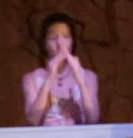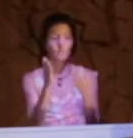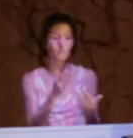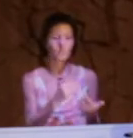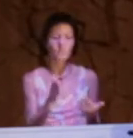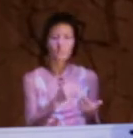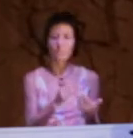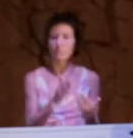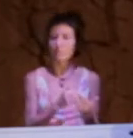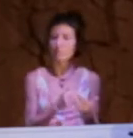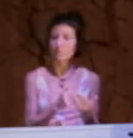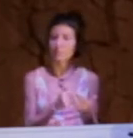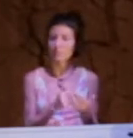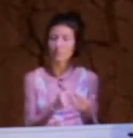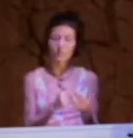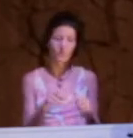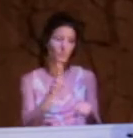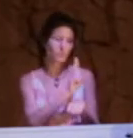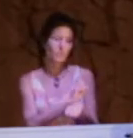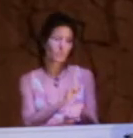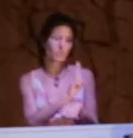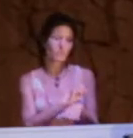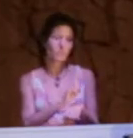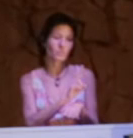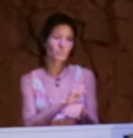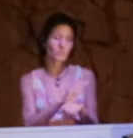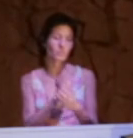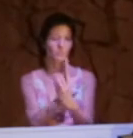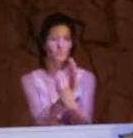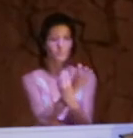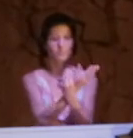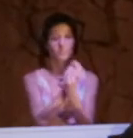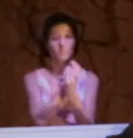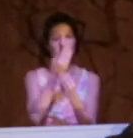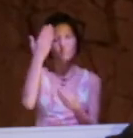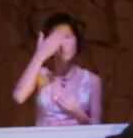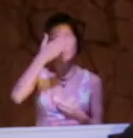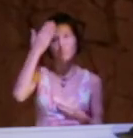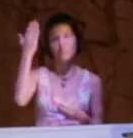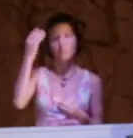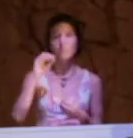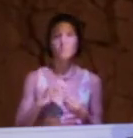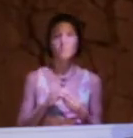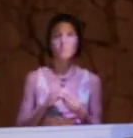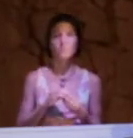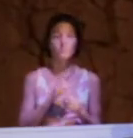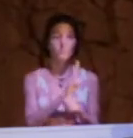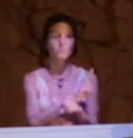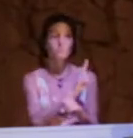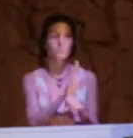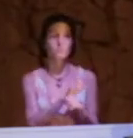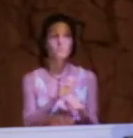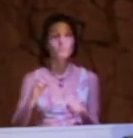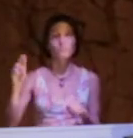a minha formação em artes visuais, ali, desenho, na Escola de Belas Artes da UFMG, a minha professora me falou